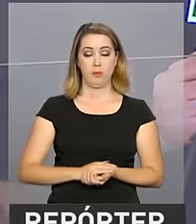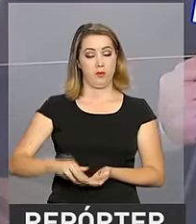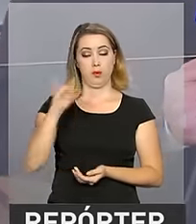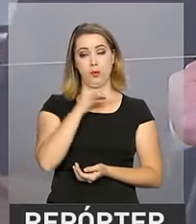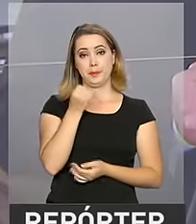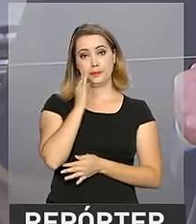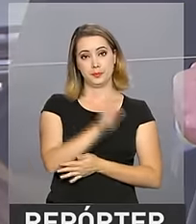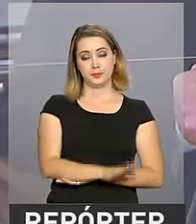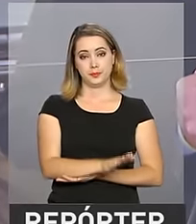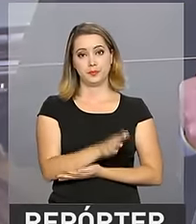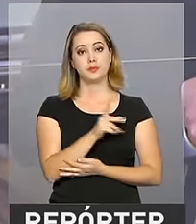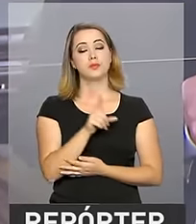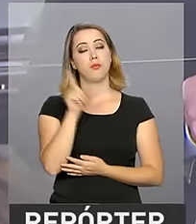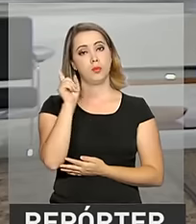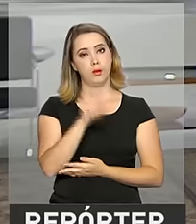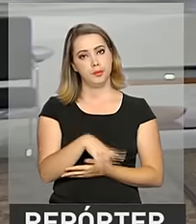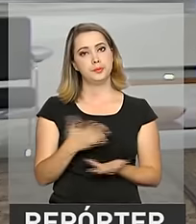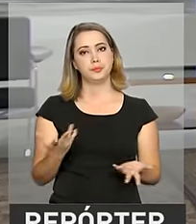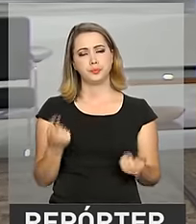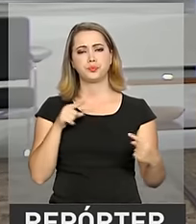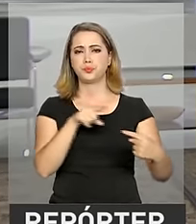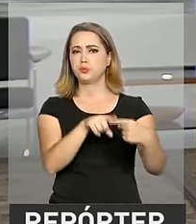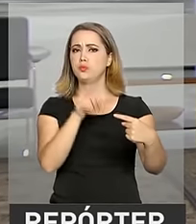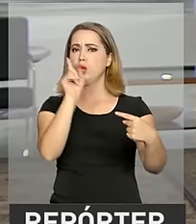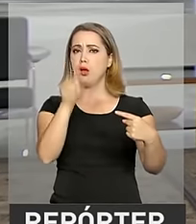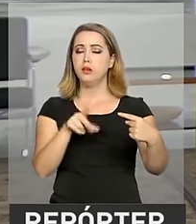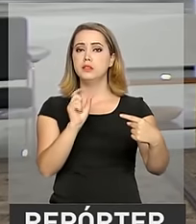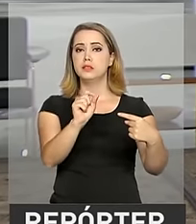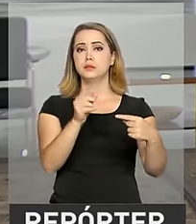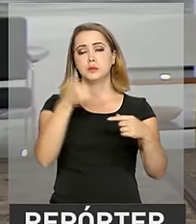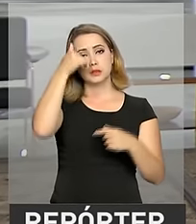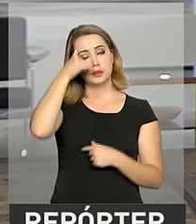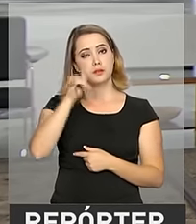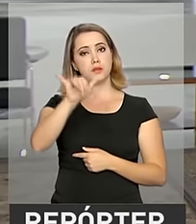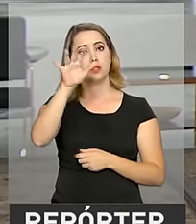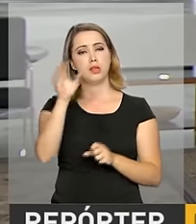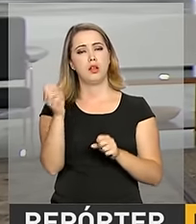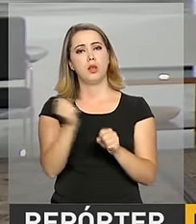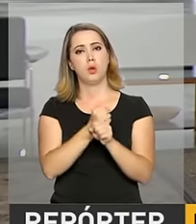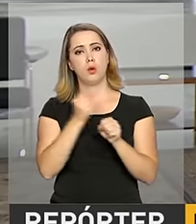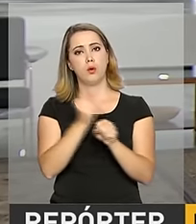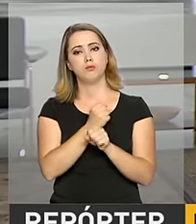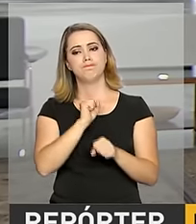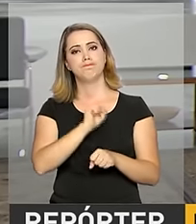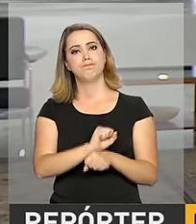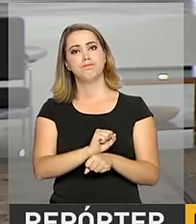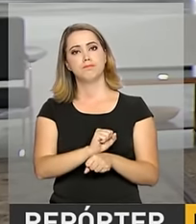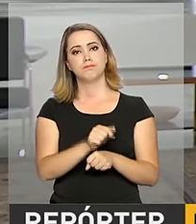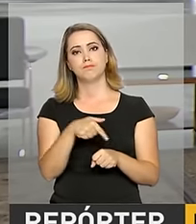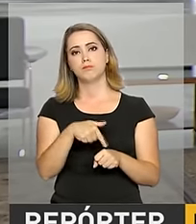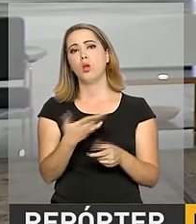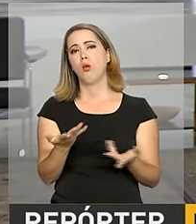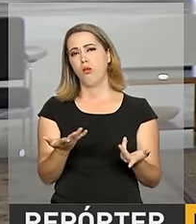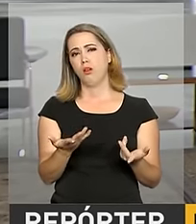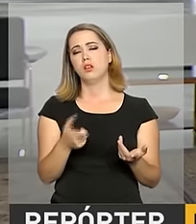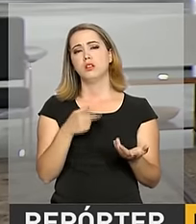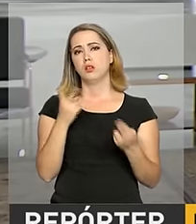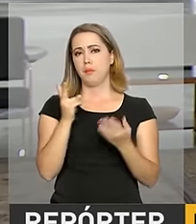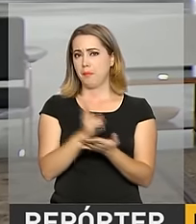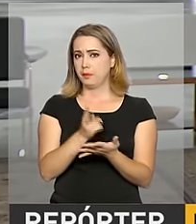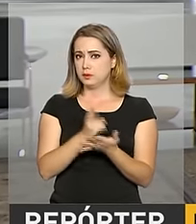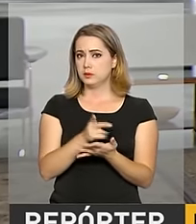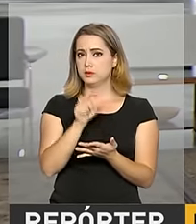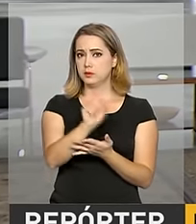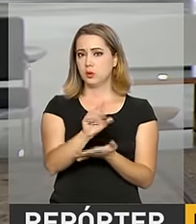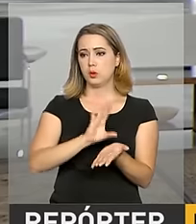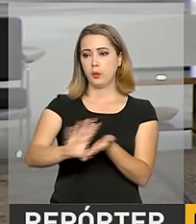Boa tarde. É isso mesmo, Roberto. A meta principal é evitar que obras fiquem paralisadas no país, bem como que